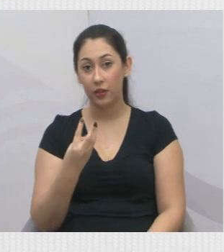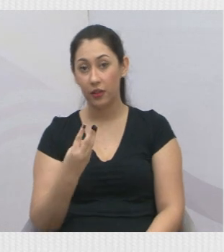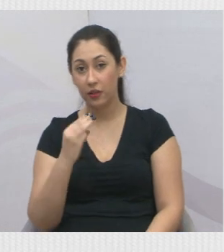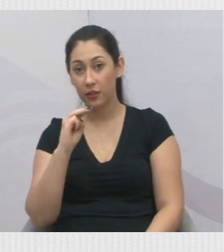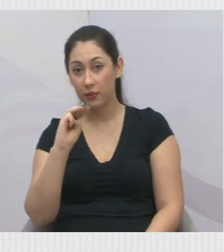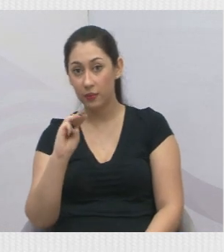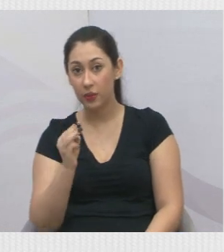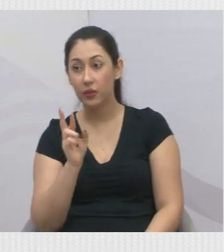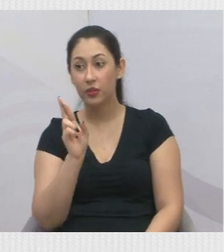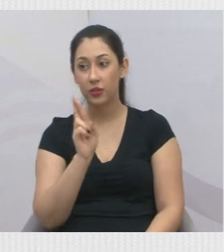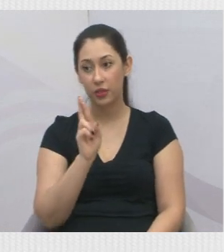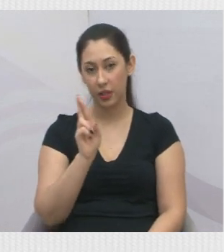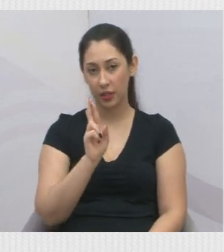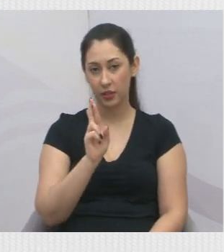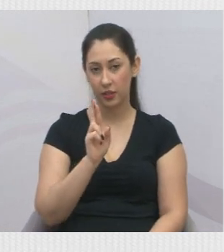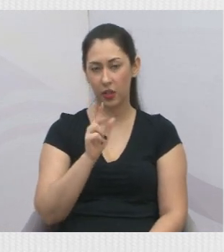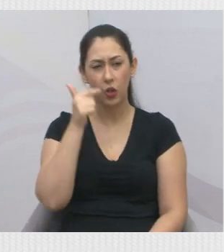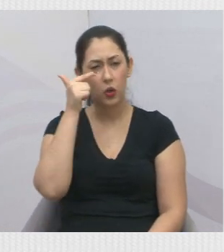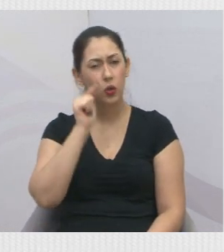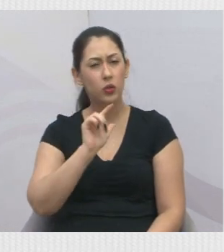R$ 23.952.000, chegando a uma meta de 96%.